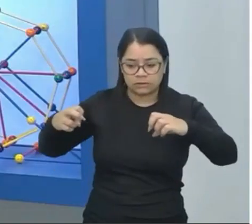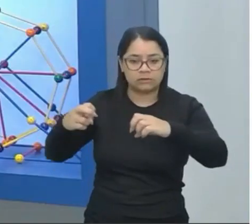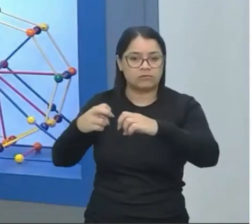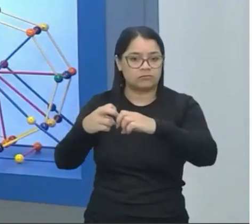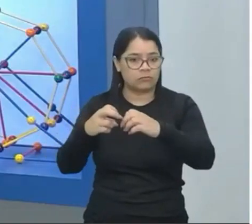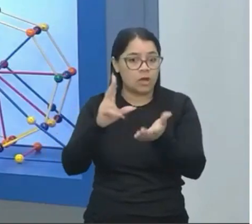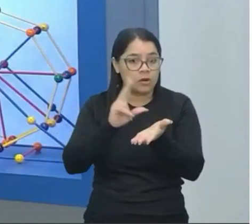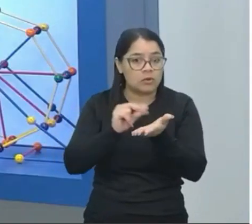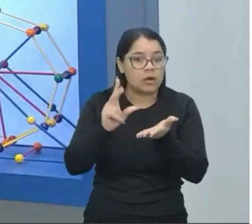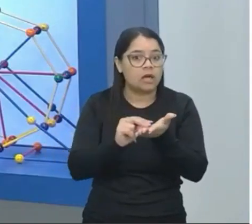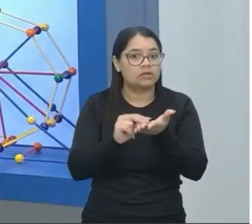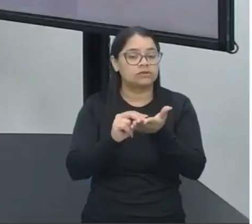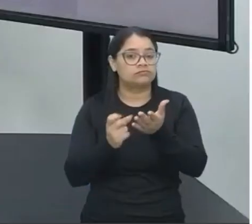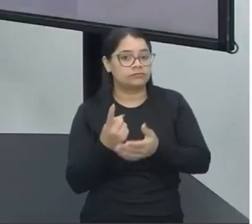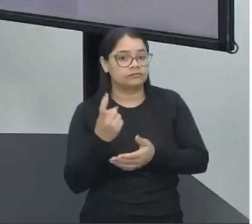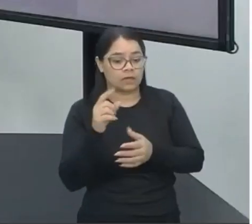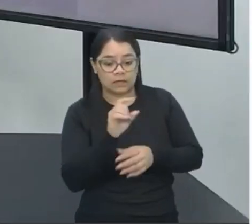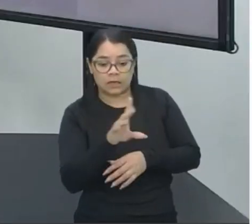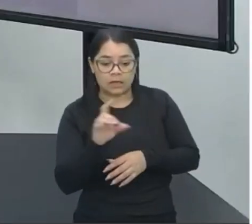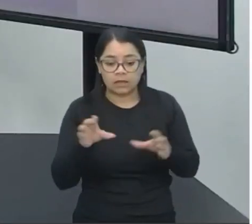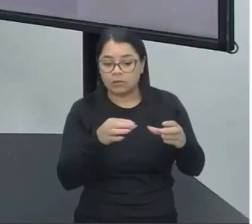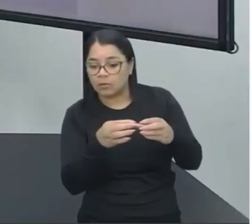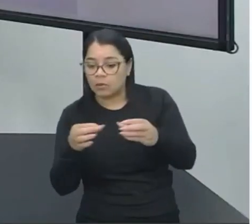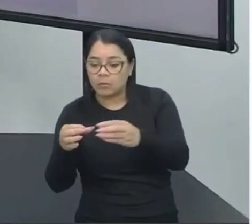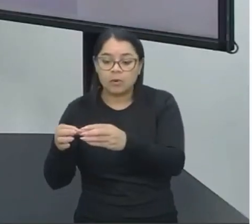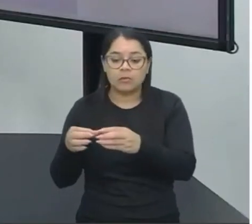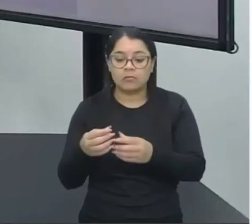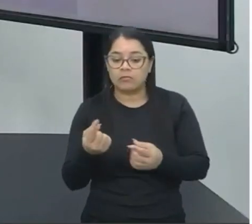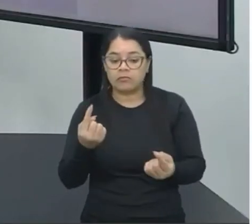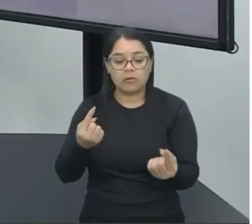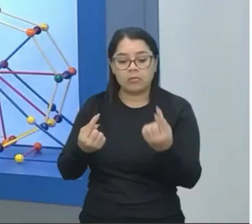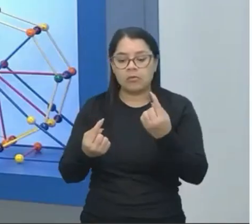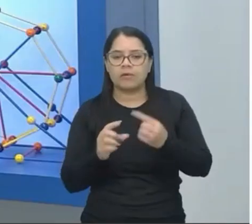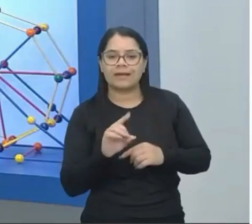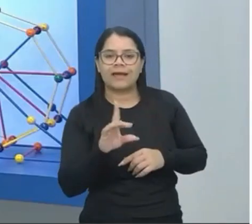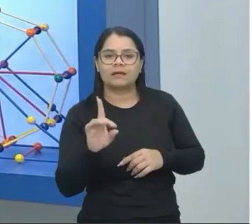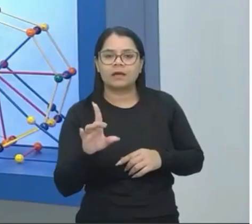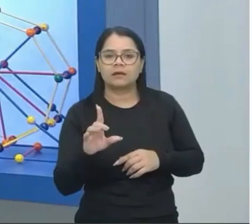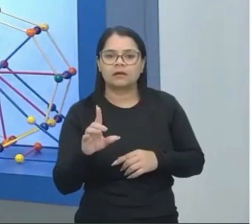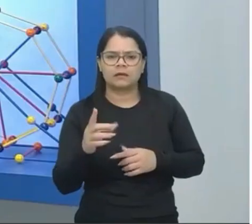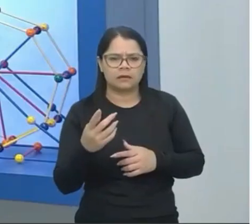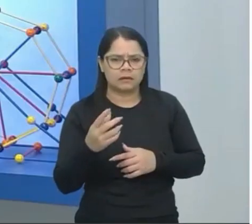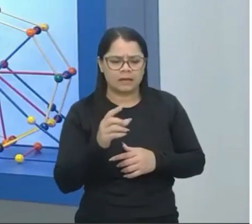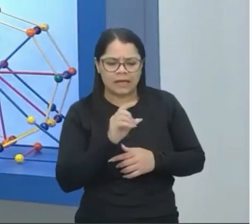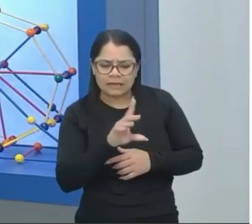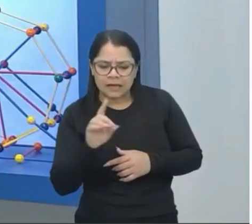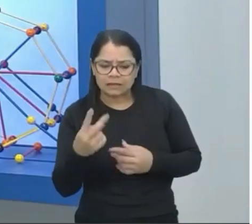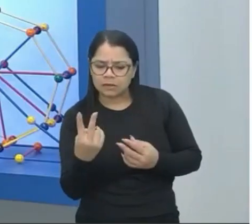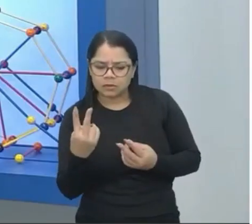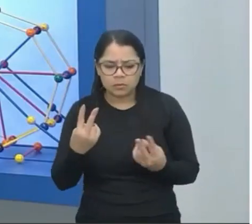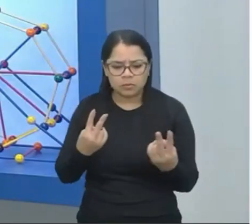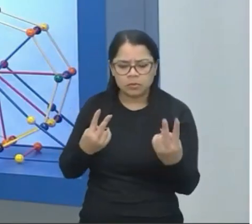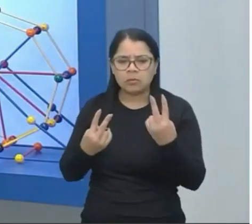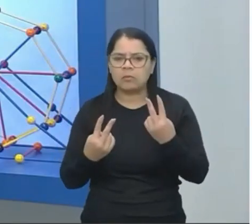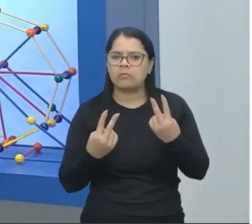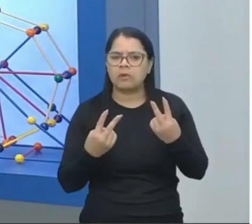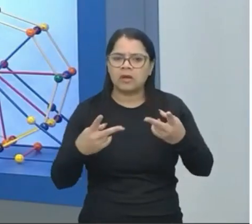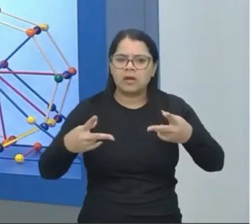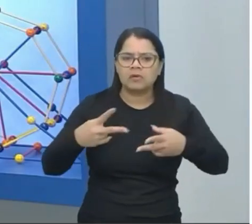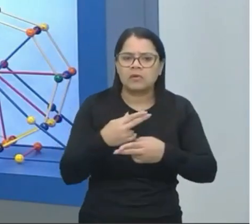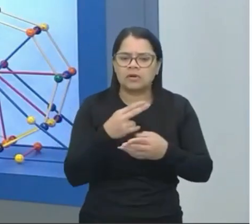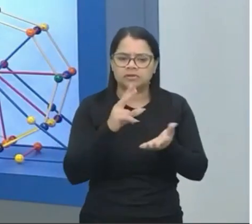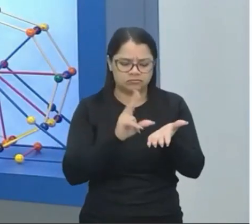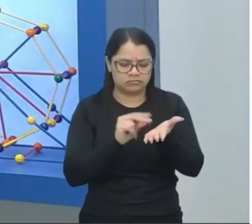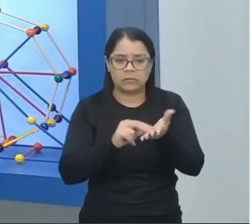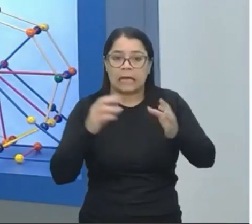corte, de colagem individualizadas? Cada grupo vai vir uma vez cada um? Cada grupo vai ter prancheta de corte e cola quente